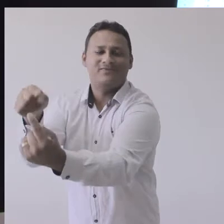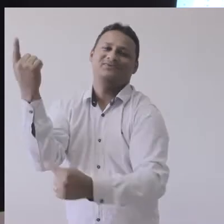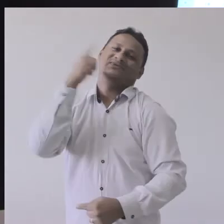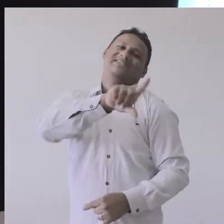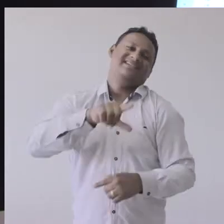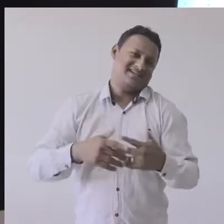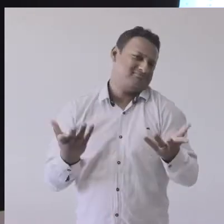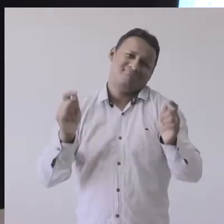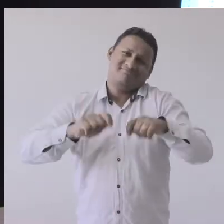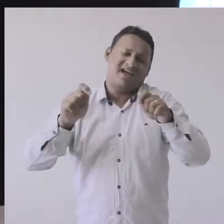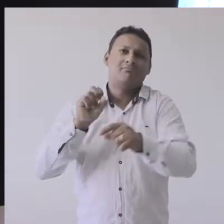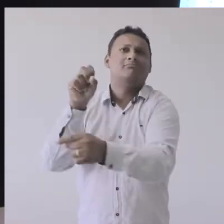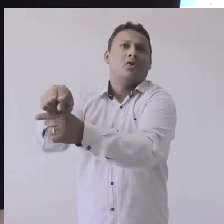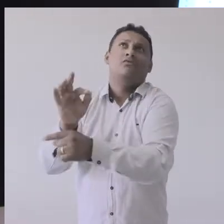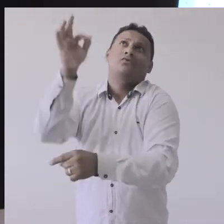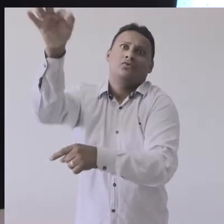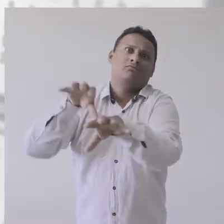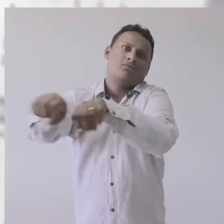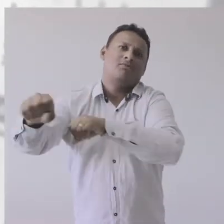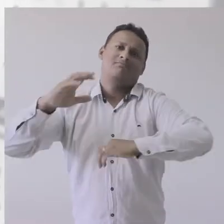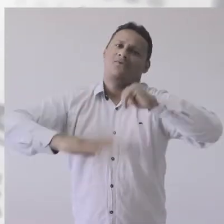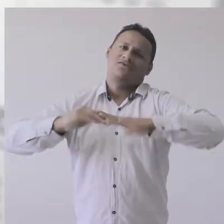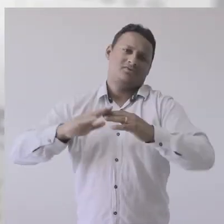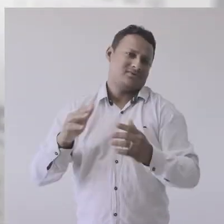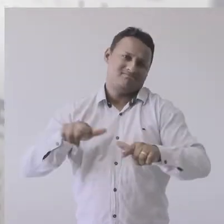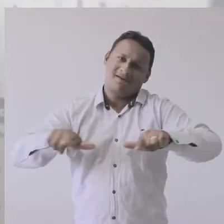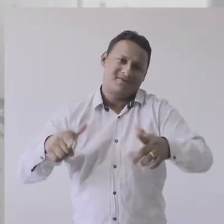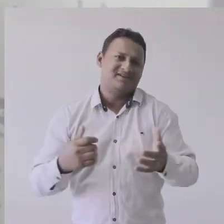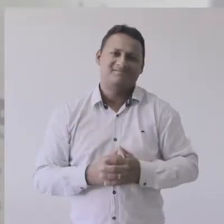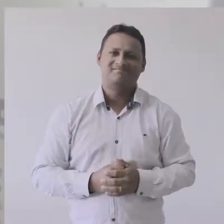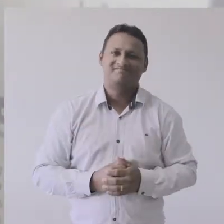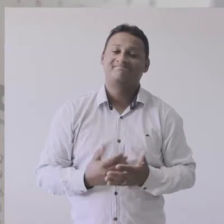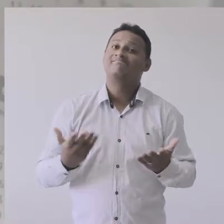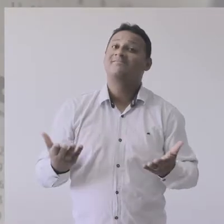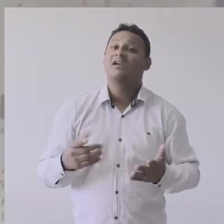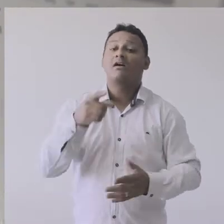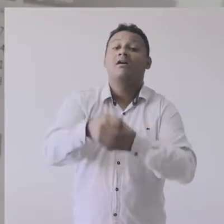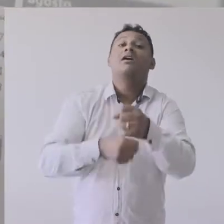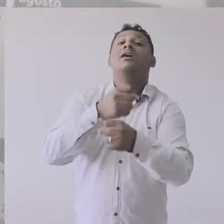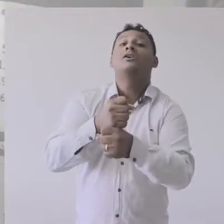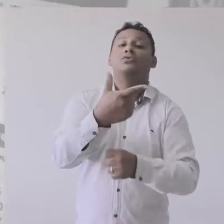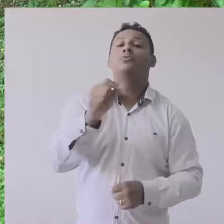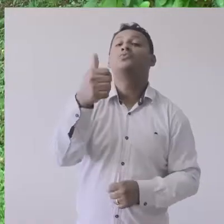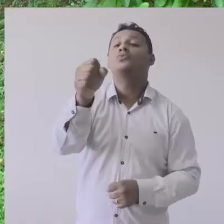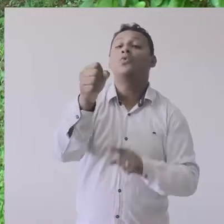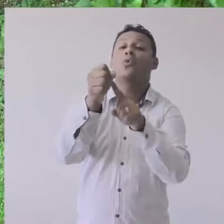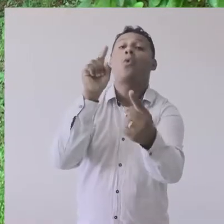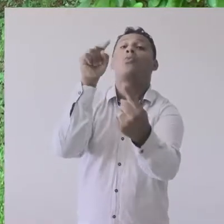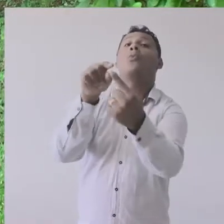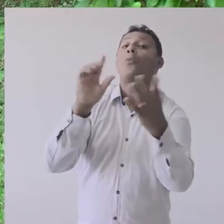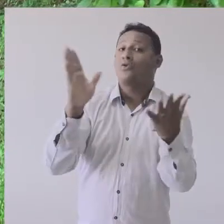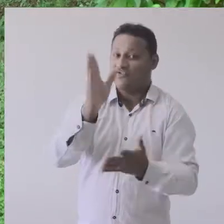a capacidade de conseguir um bom emprego depois de formado. E para 2018, já estão planejando os próximos objetivos? Tô,